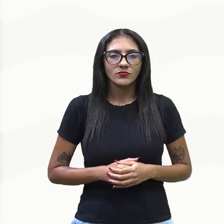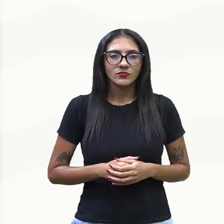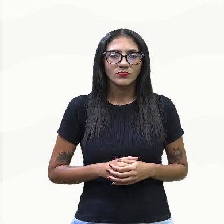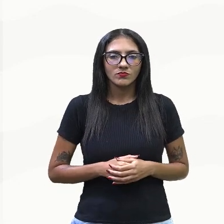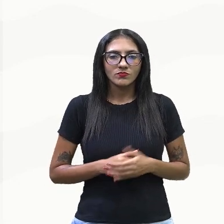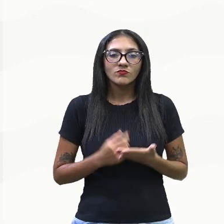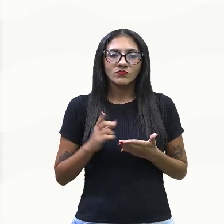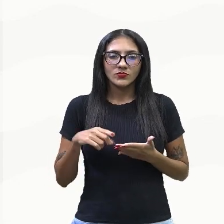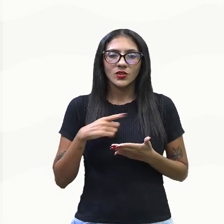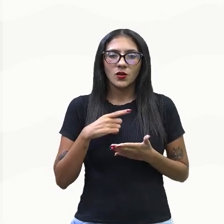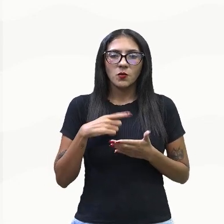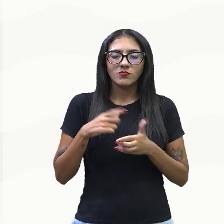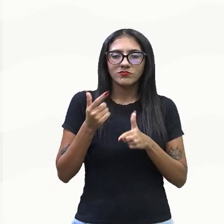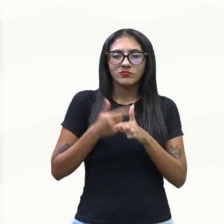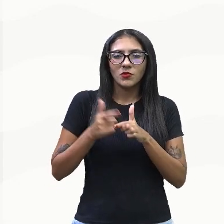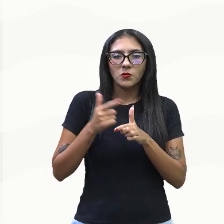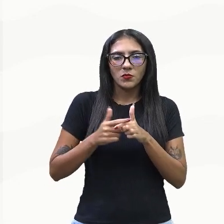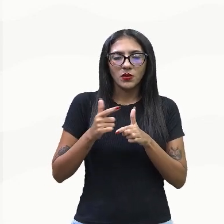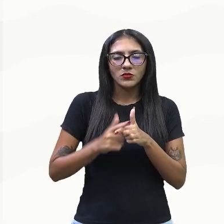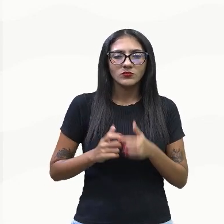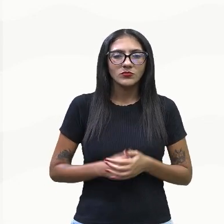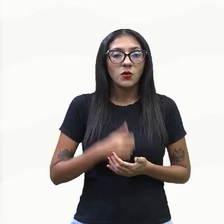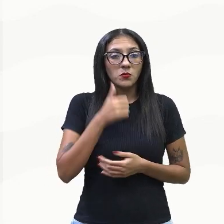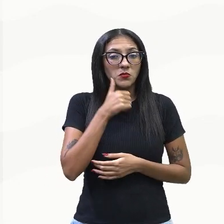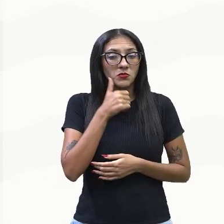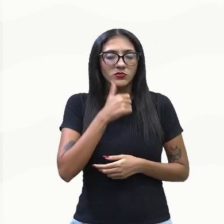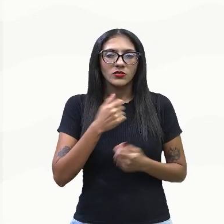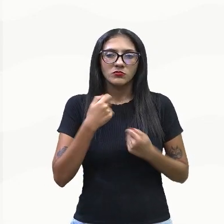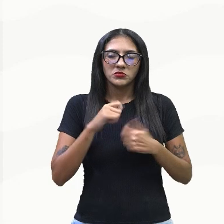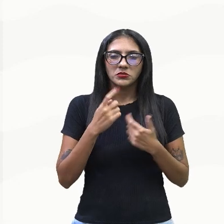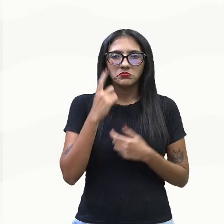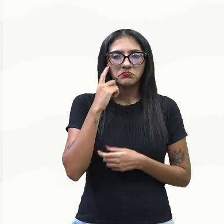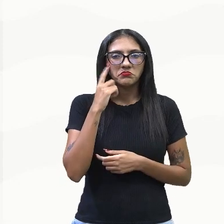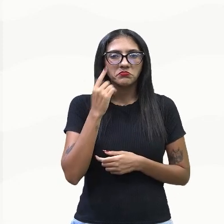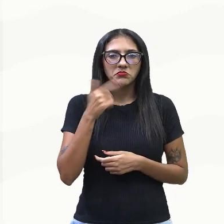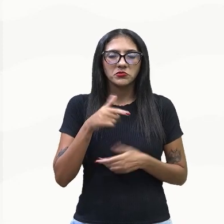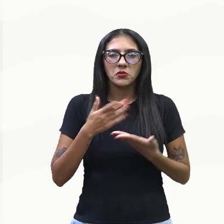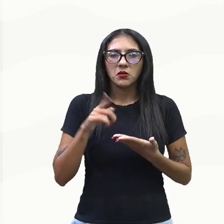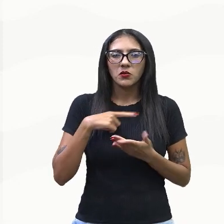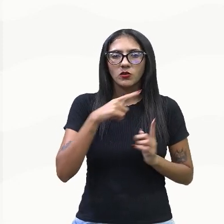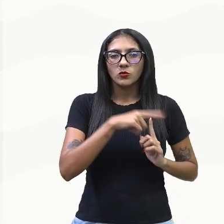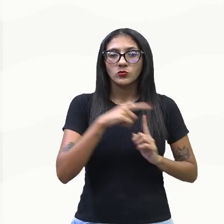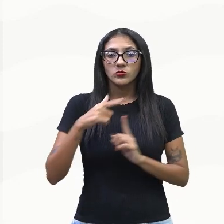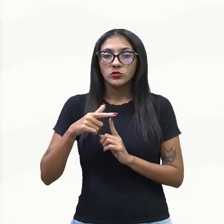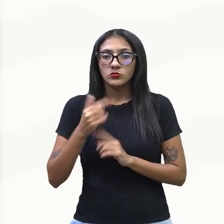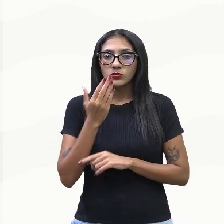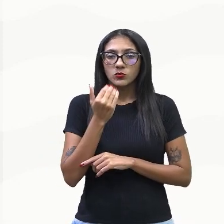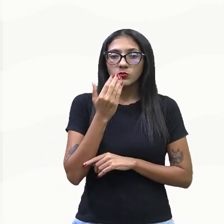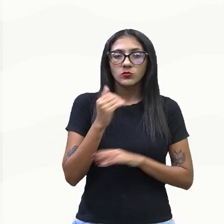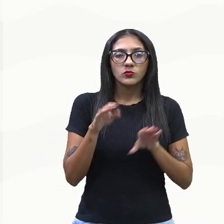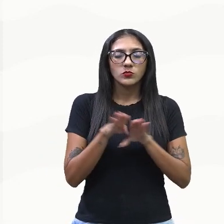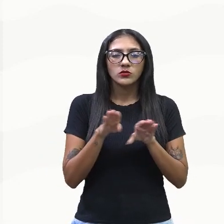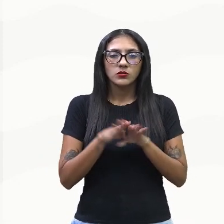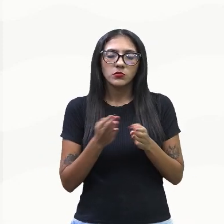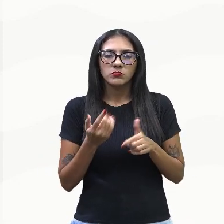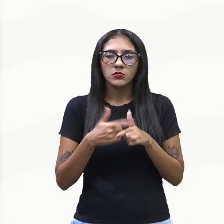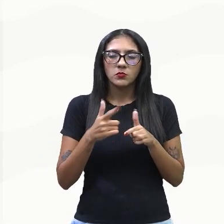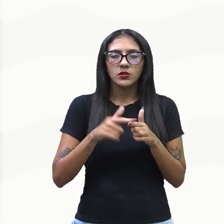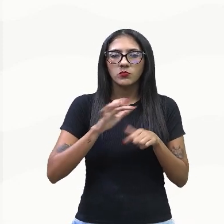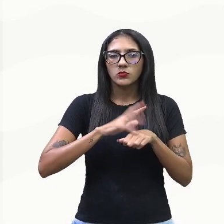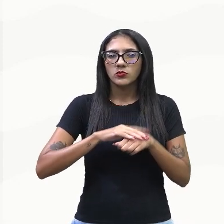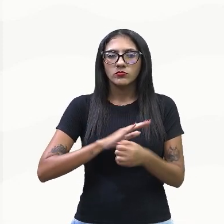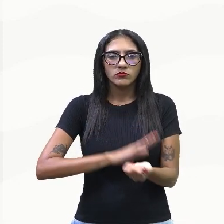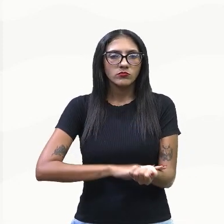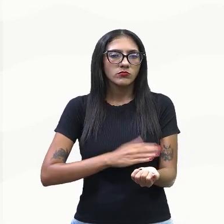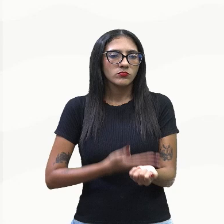está um problema, né? As mulheres têm que pensarem melhor sobre o tipo de alimentação, sobre sua hipertensão arterial e